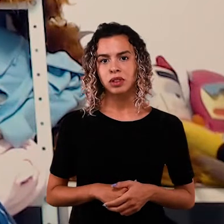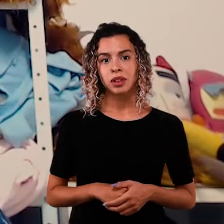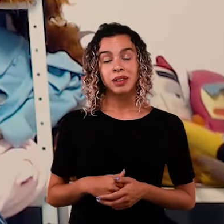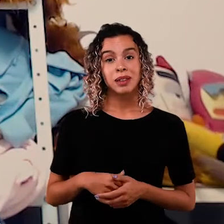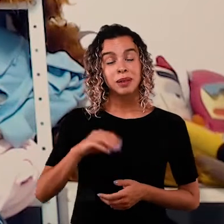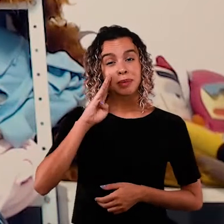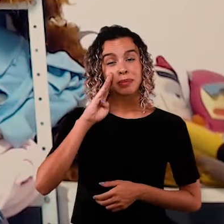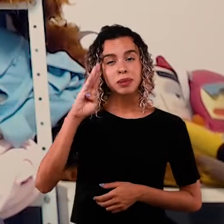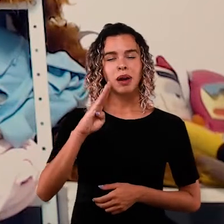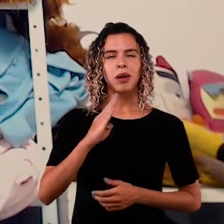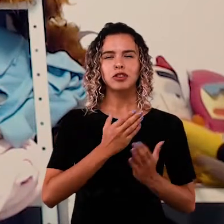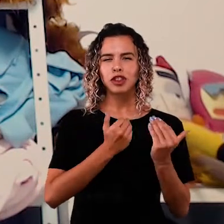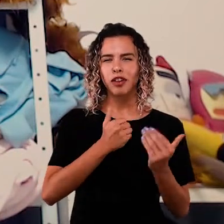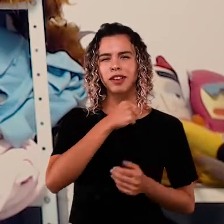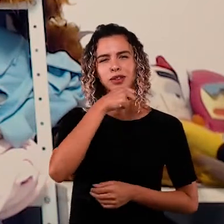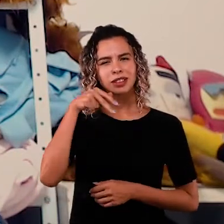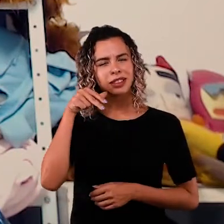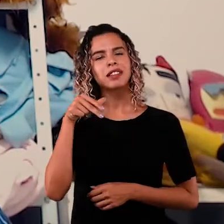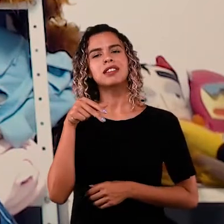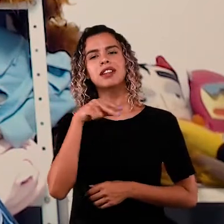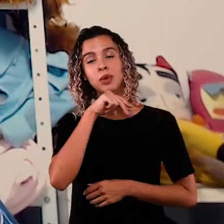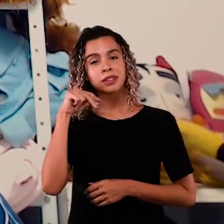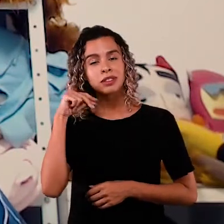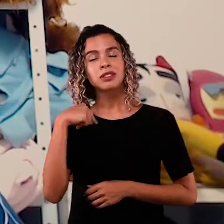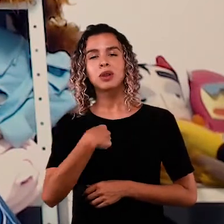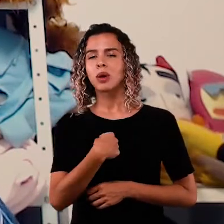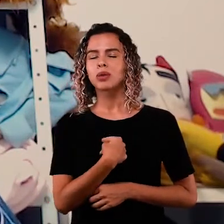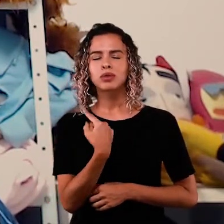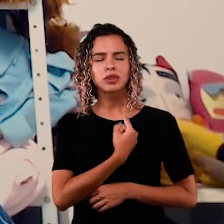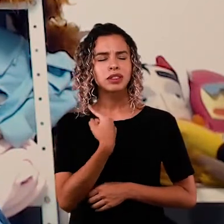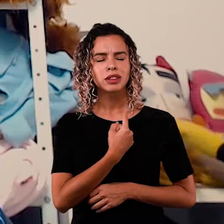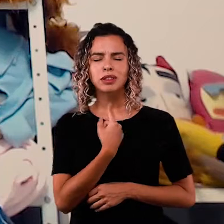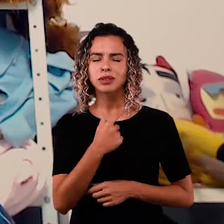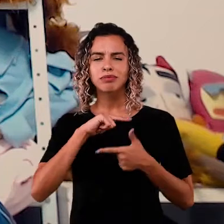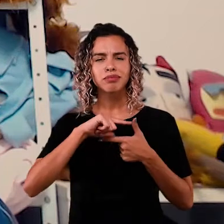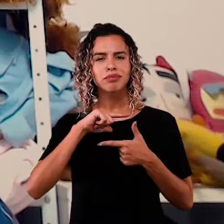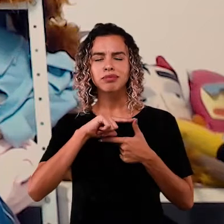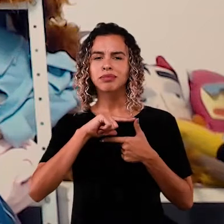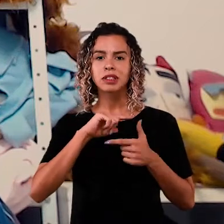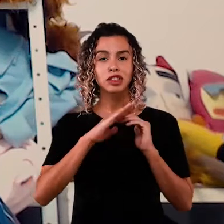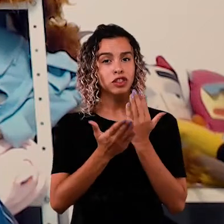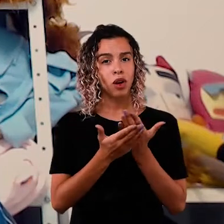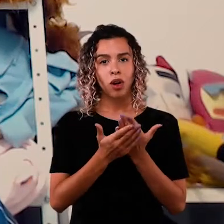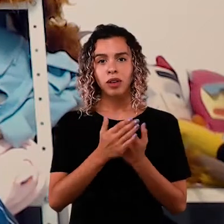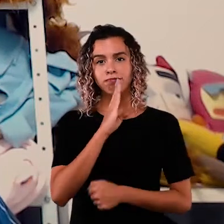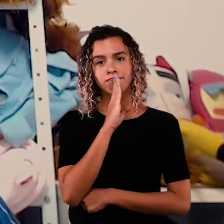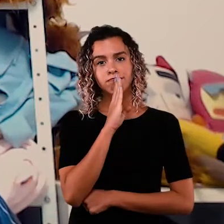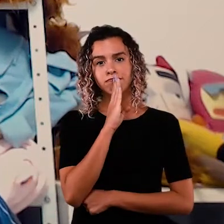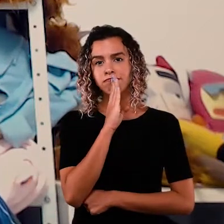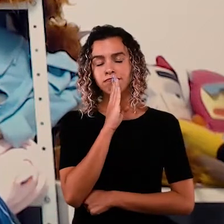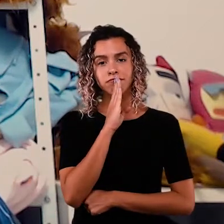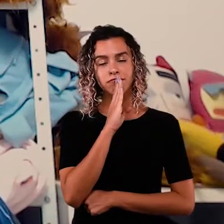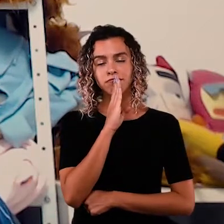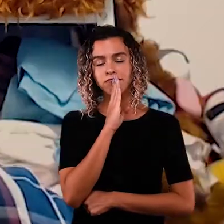principalmente na pré-adolescência e na adolescência, foi um período bem solitário, porque eu chegava da escola, ficava acho que até a hora de dormir no quarto